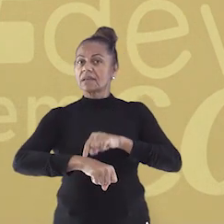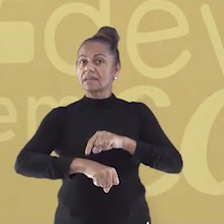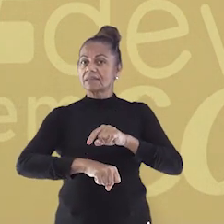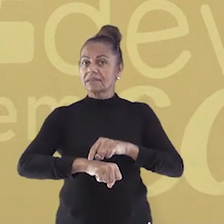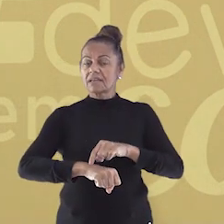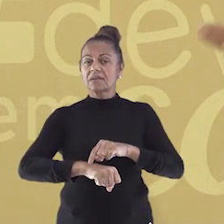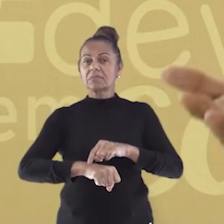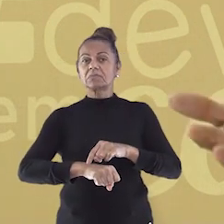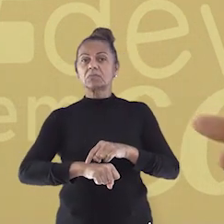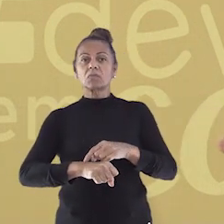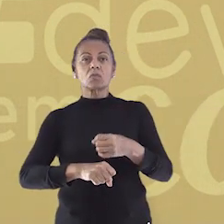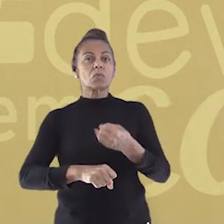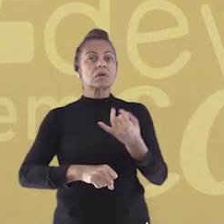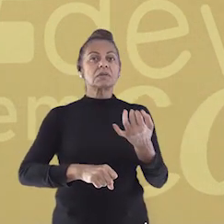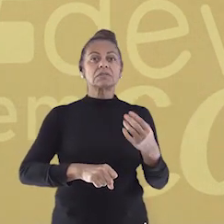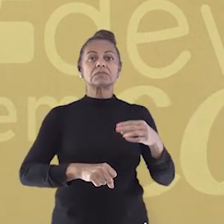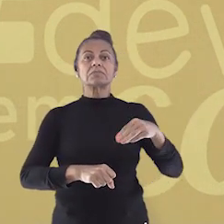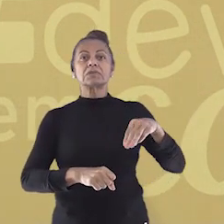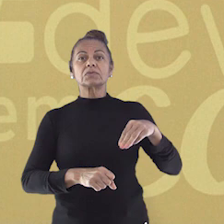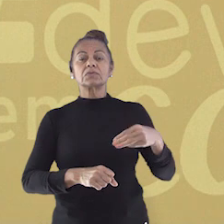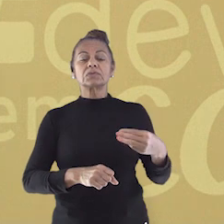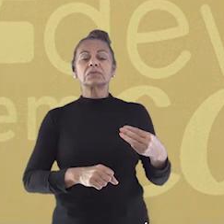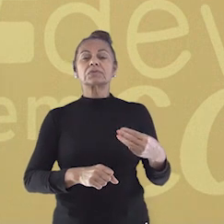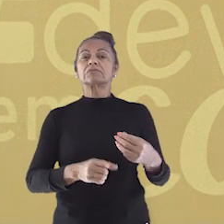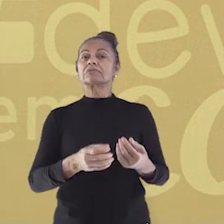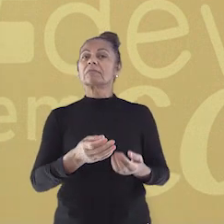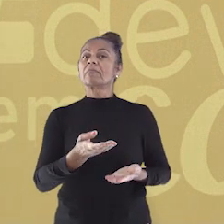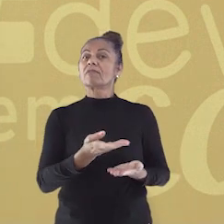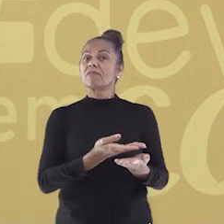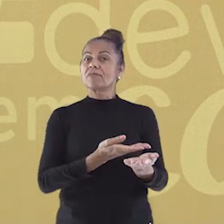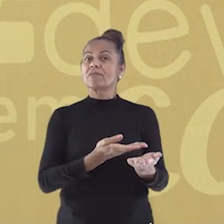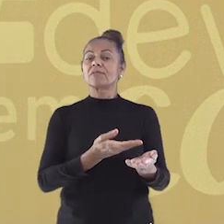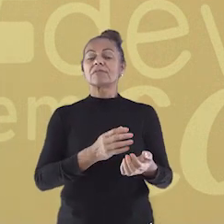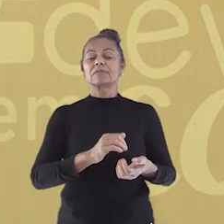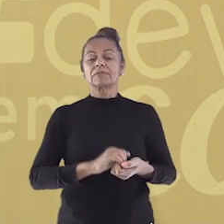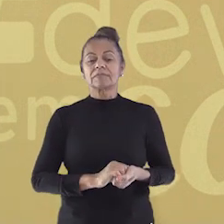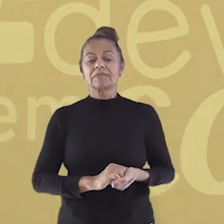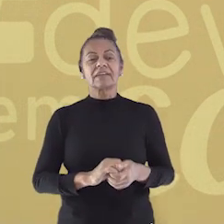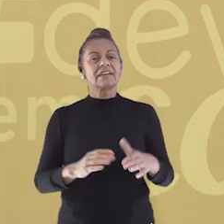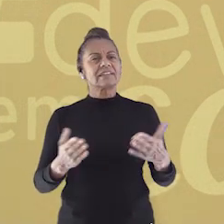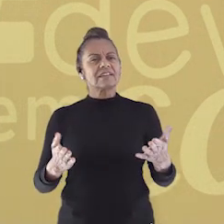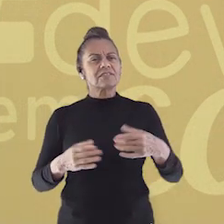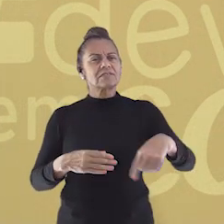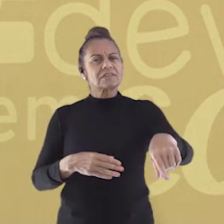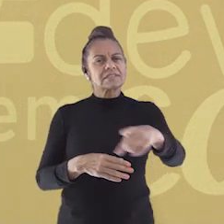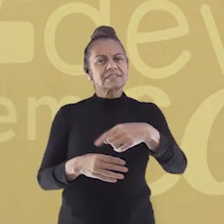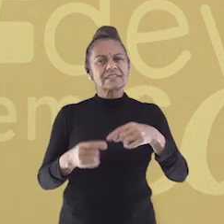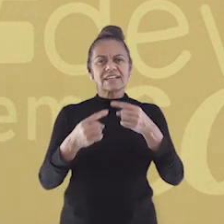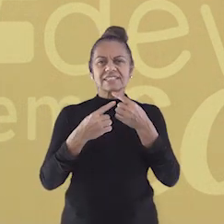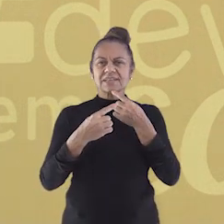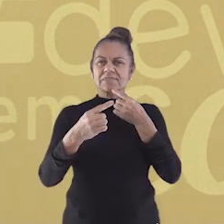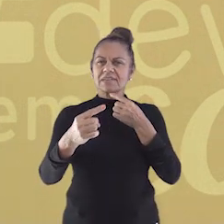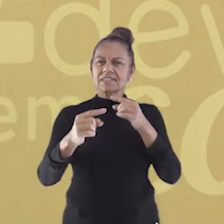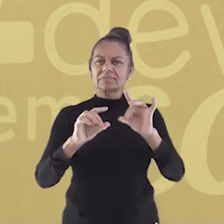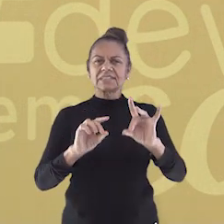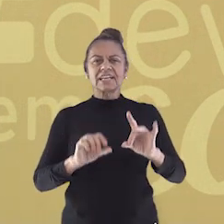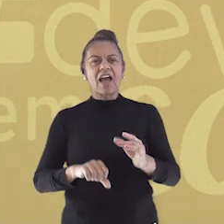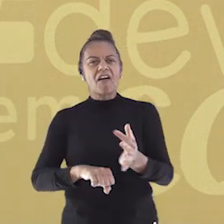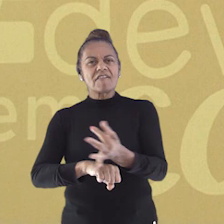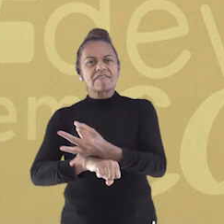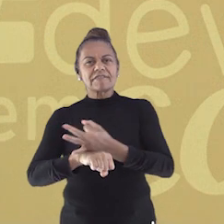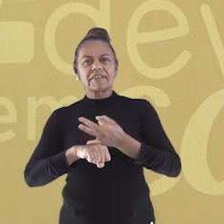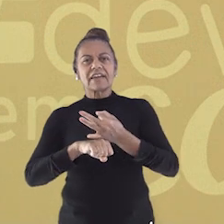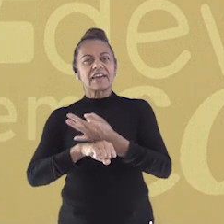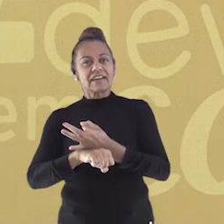deixar tantos minutos no forno. Então, você que está numa semana de férias da escola, faça isso